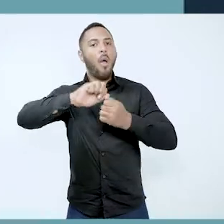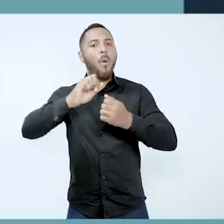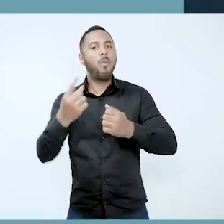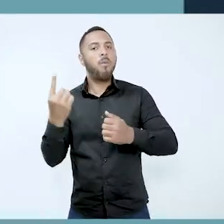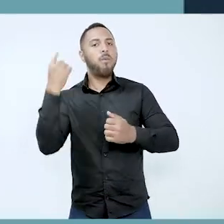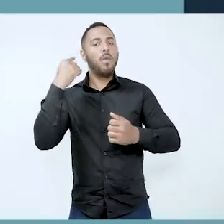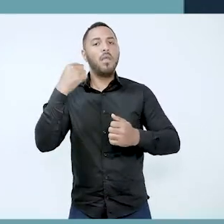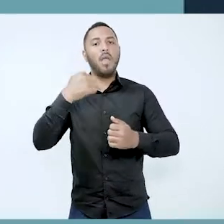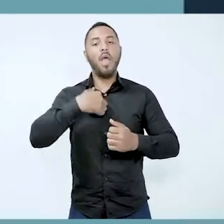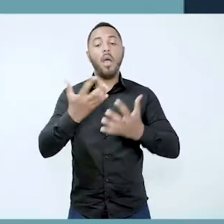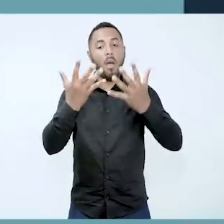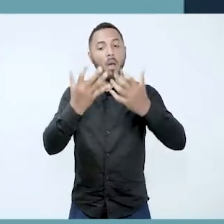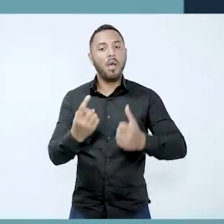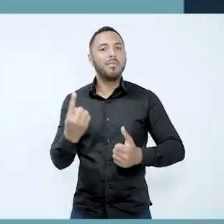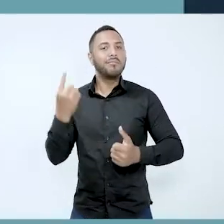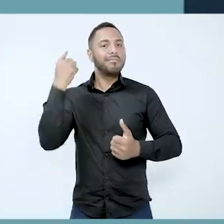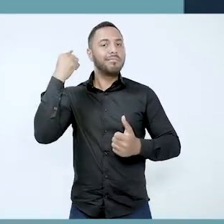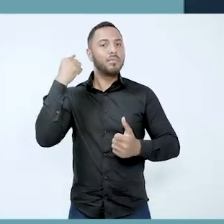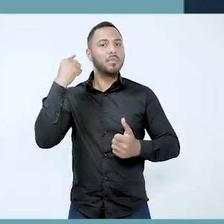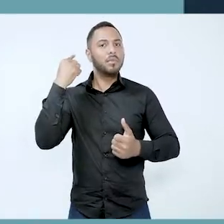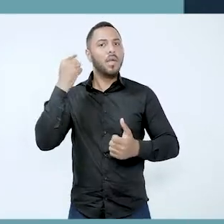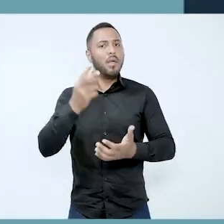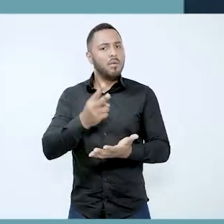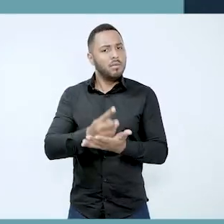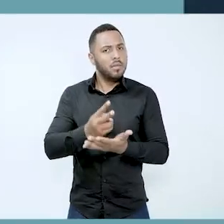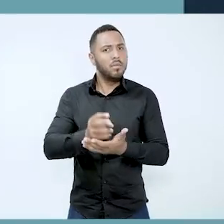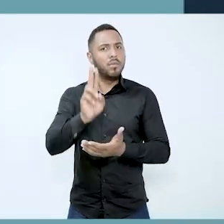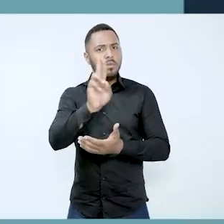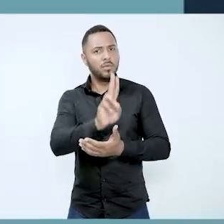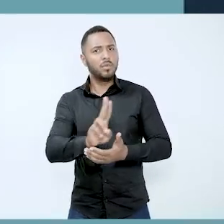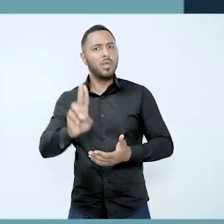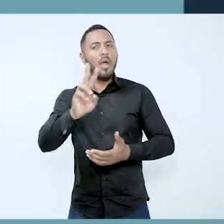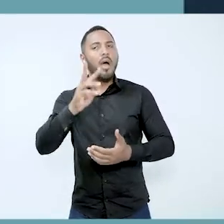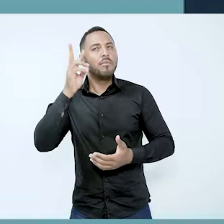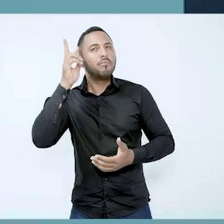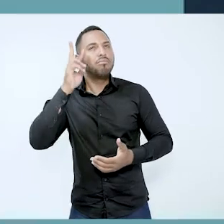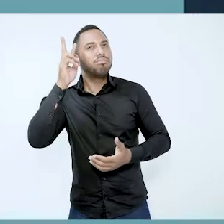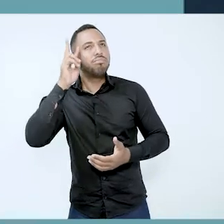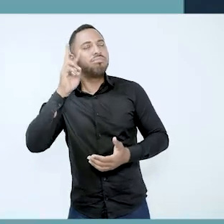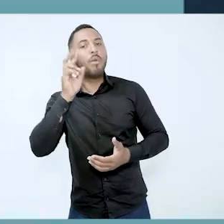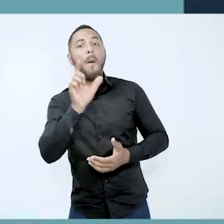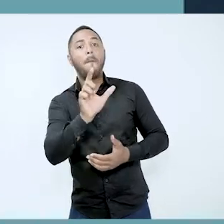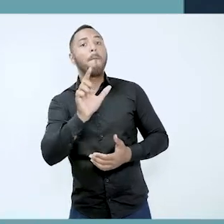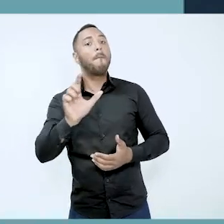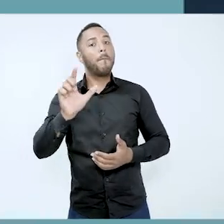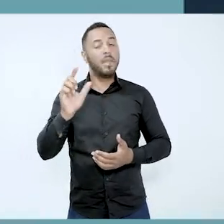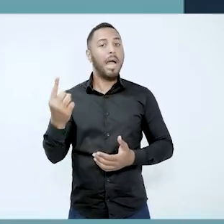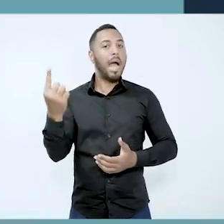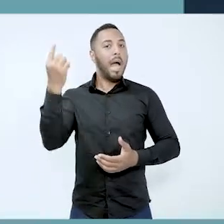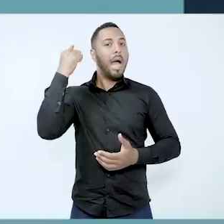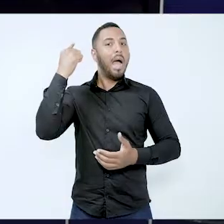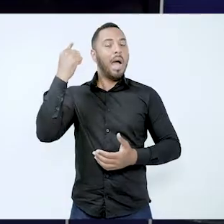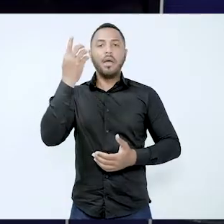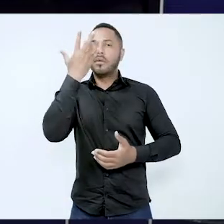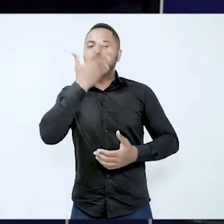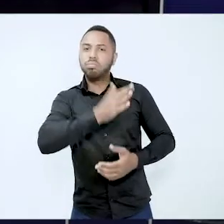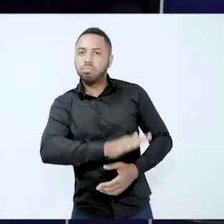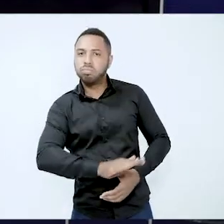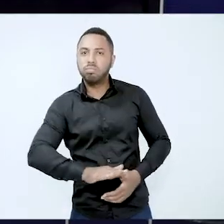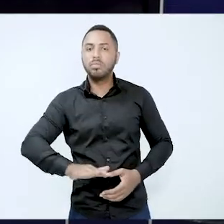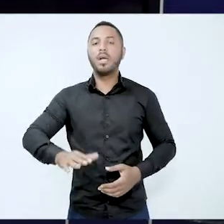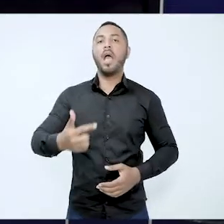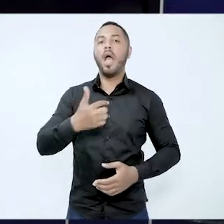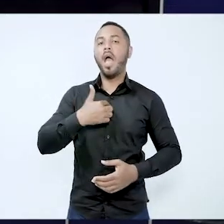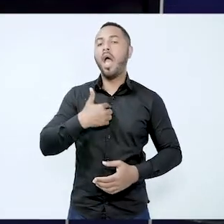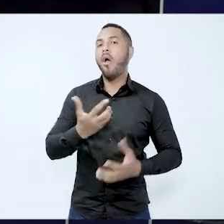fiz, eu ganhei. Quando eu estou falando de uma lembrança que eu tenho lá na minha infância, na qual eu